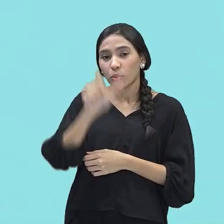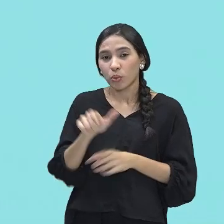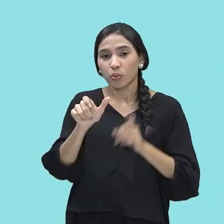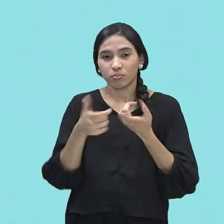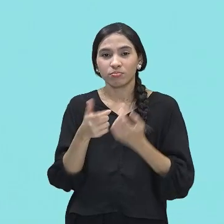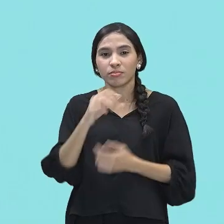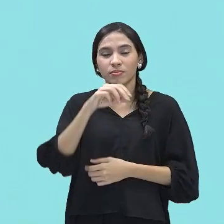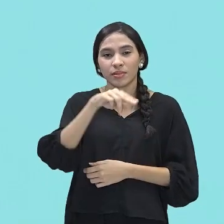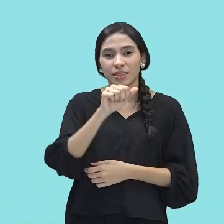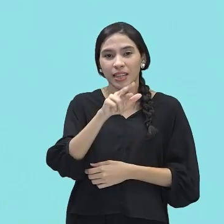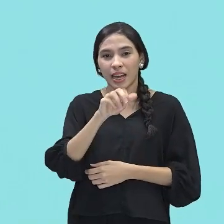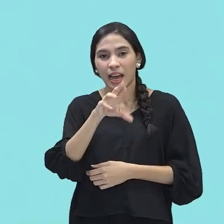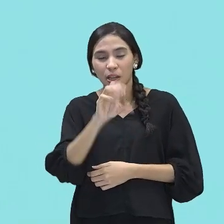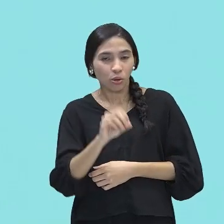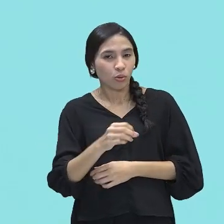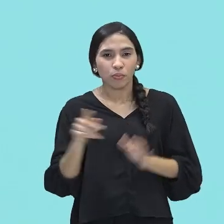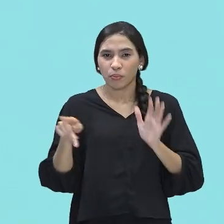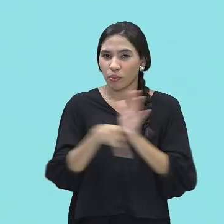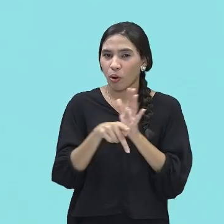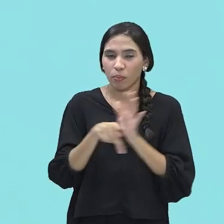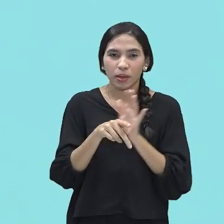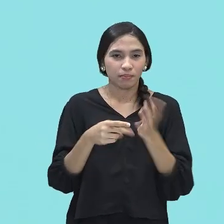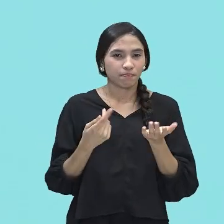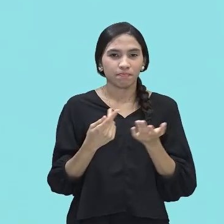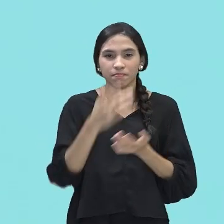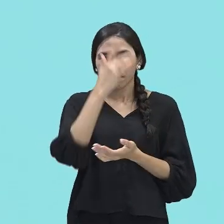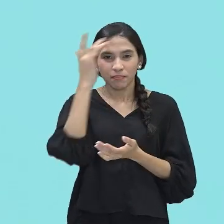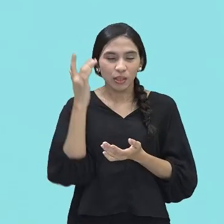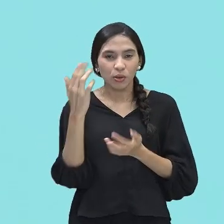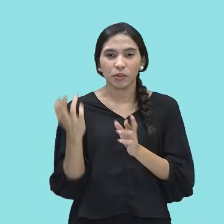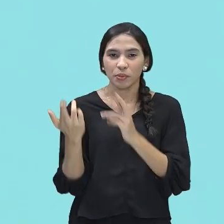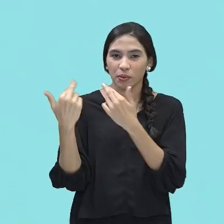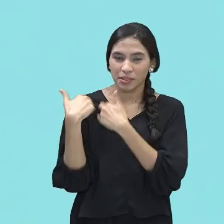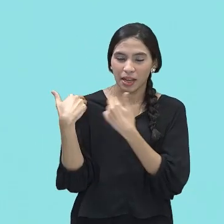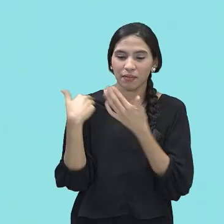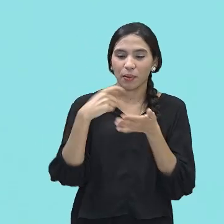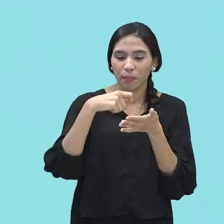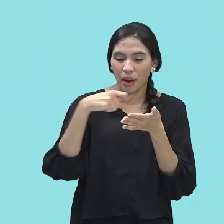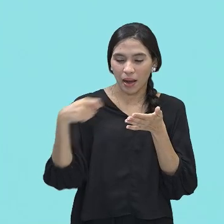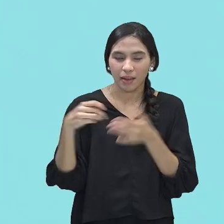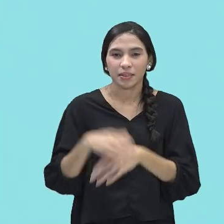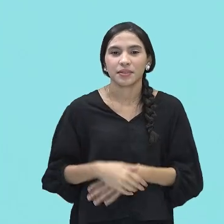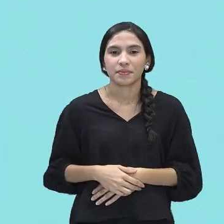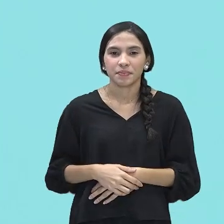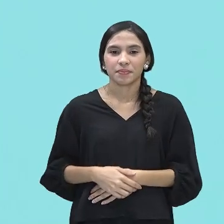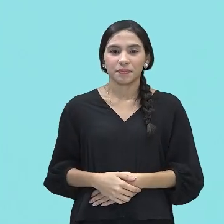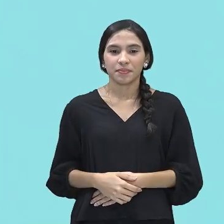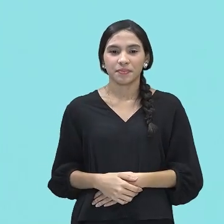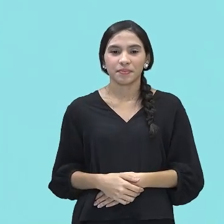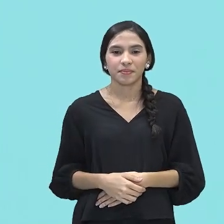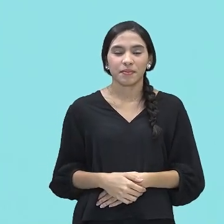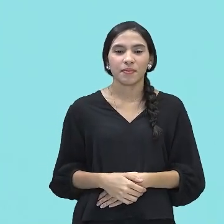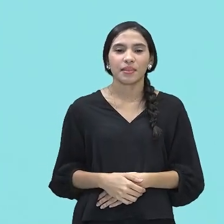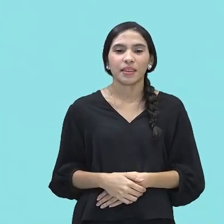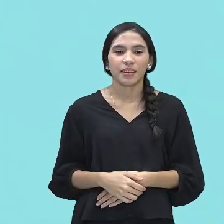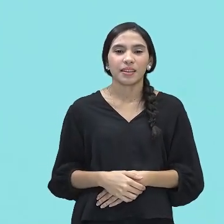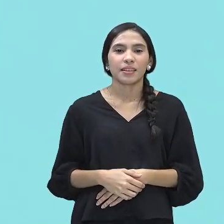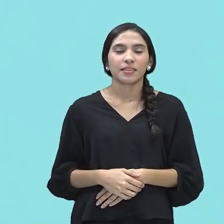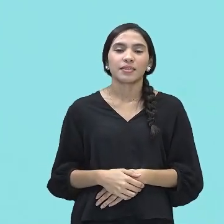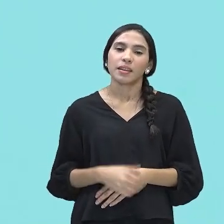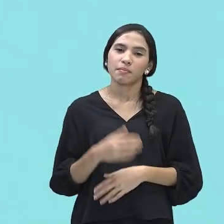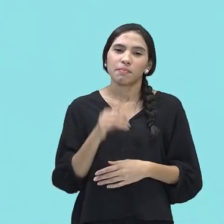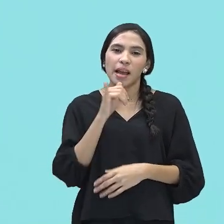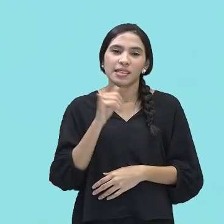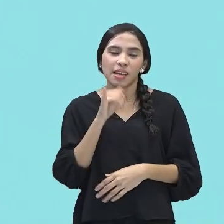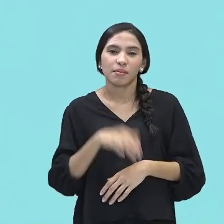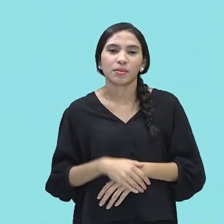fosse uma outra face dela, que ela utiliza de uma forma como se fosse uma escritora no masculino,